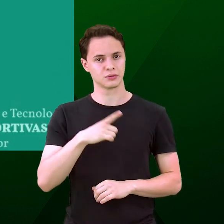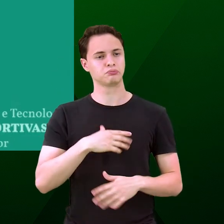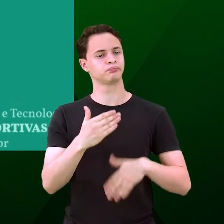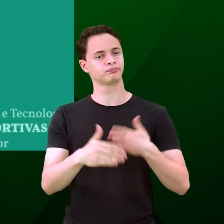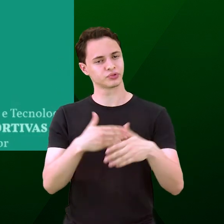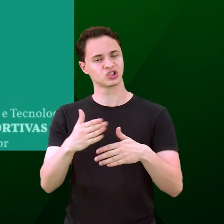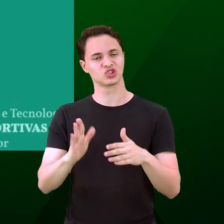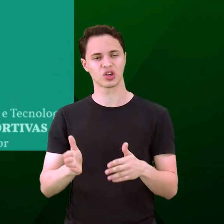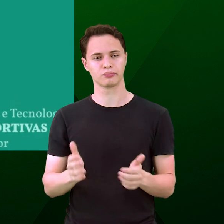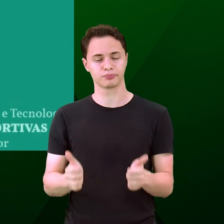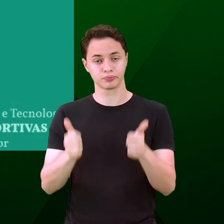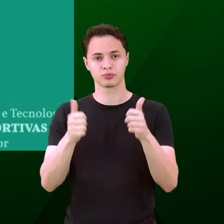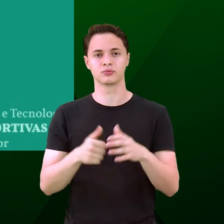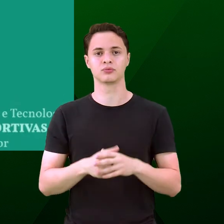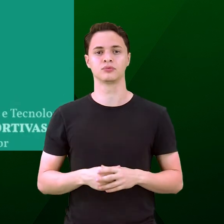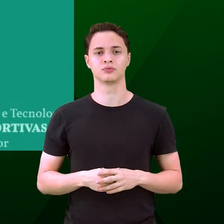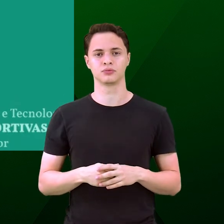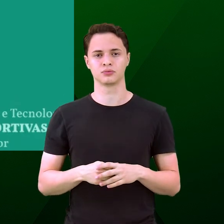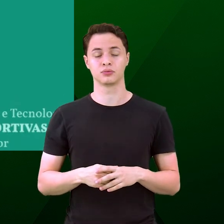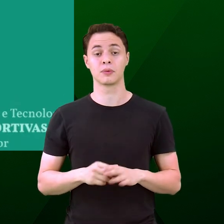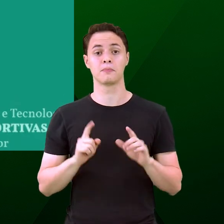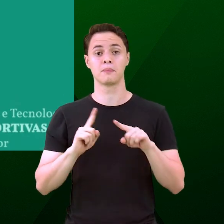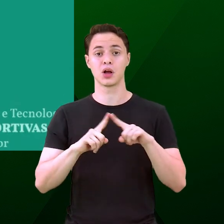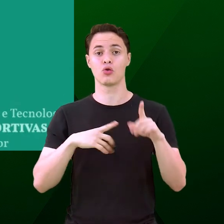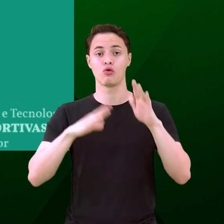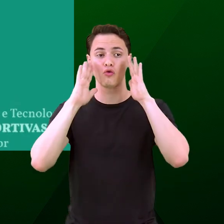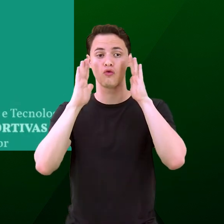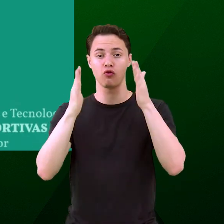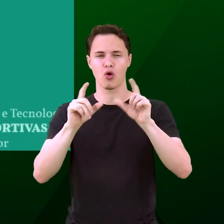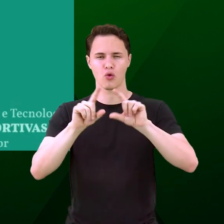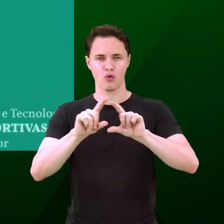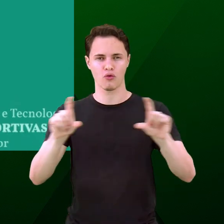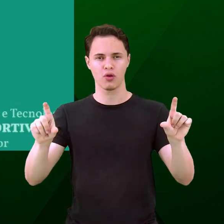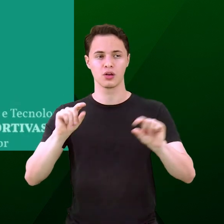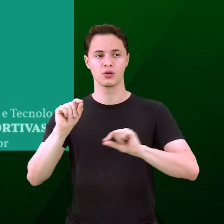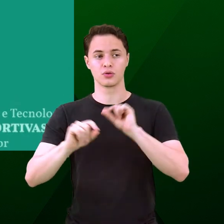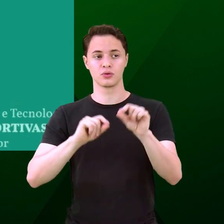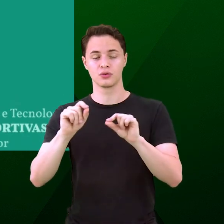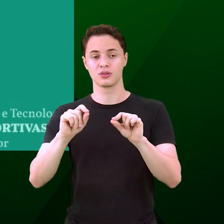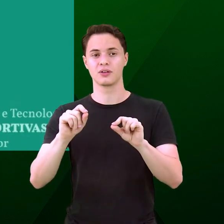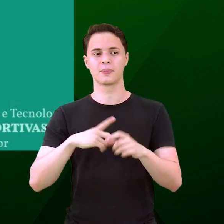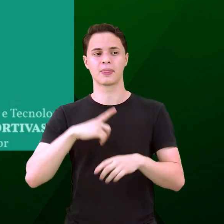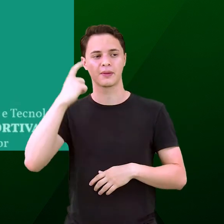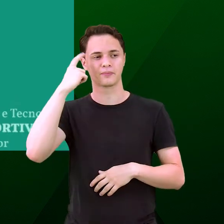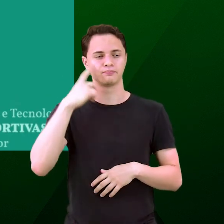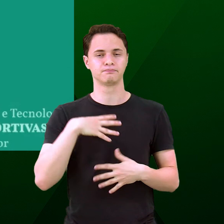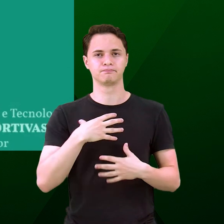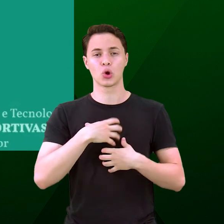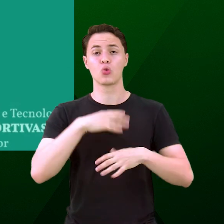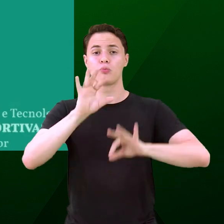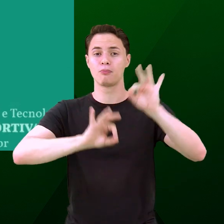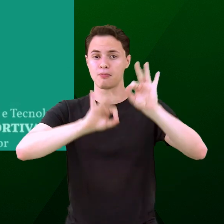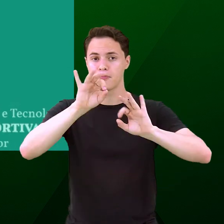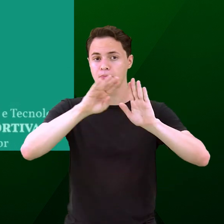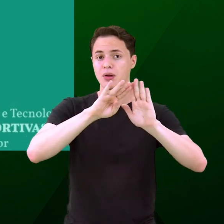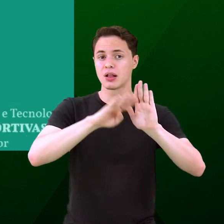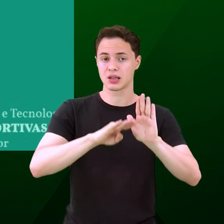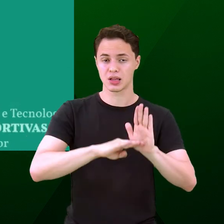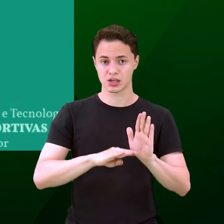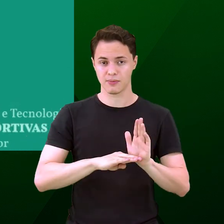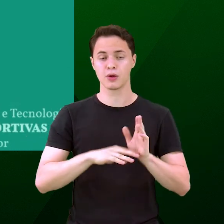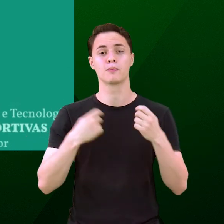sobrecarregadas. Tá? Então, para isso, a gente tem a importância do reforço muscular. Estou correndo, não preciso fazer academia, nada. Não, você tem que